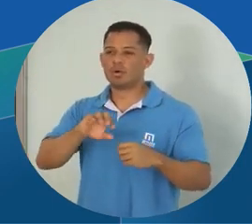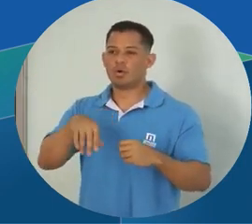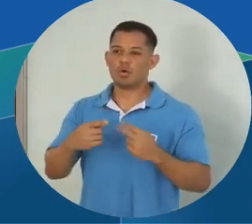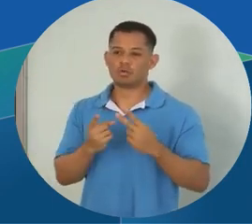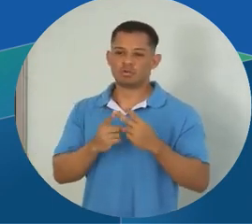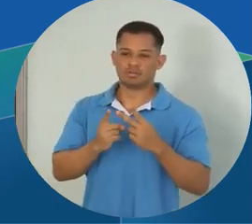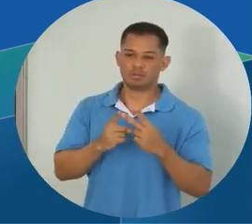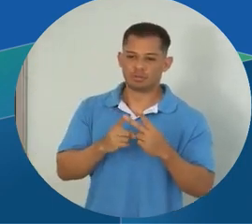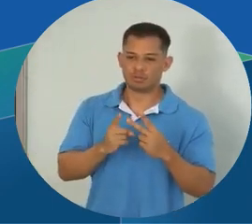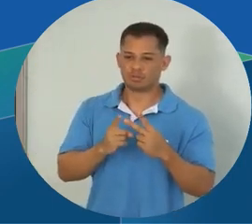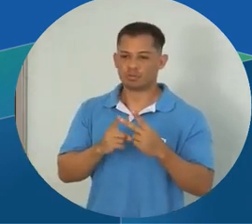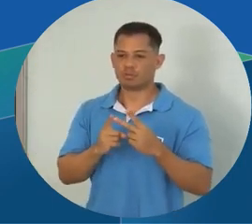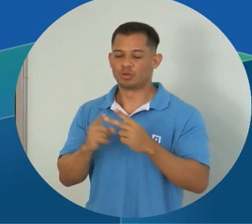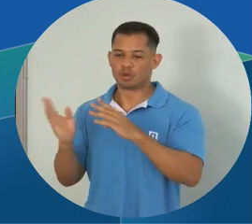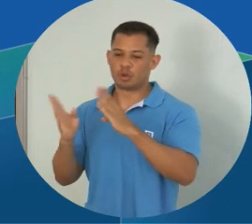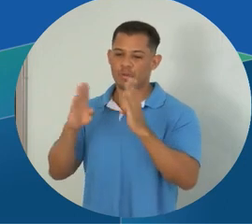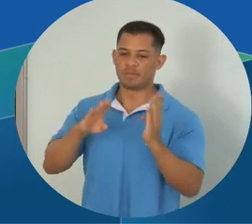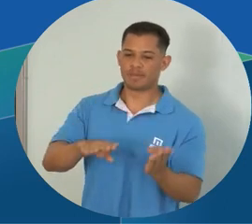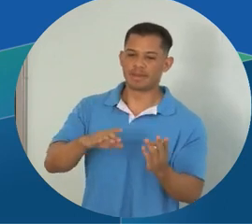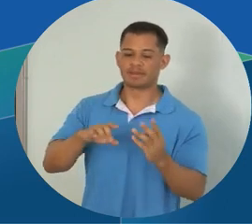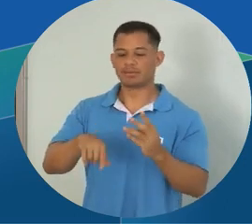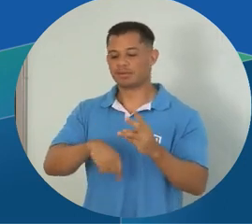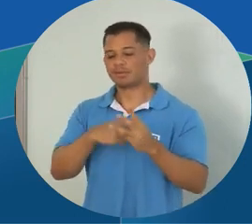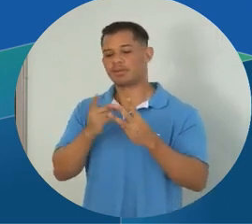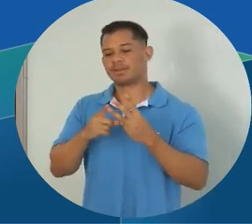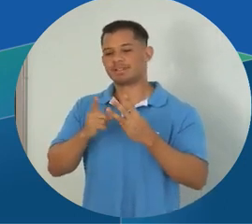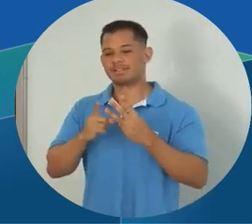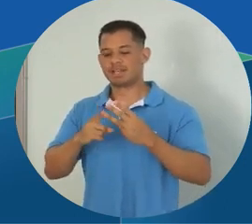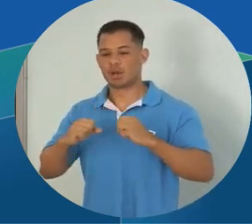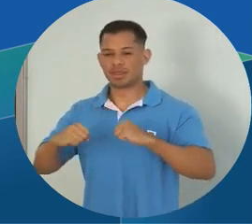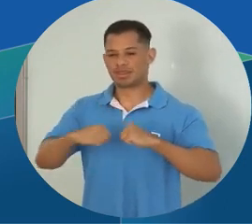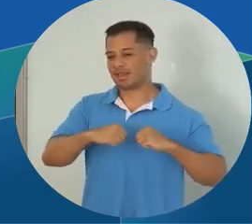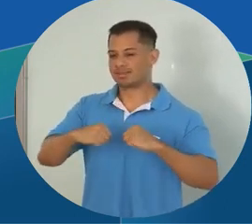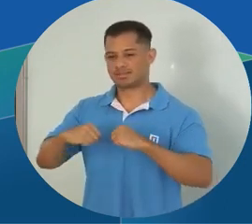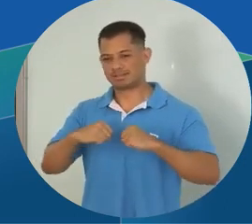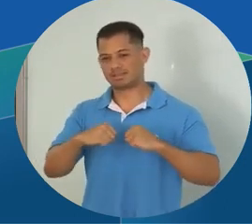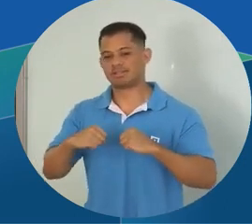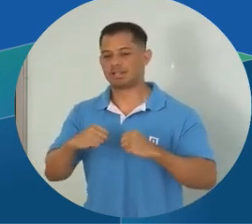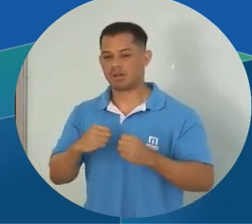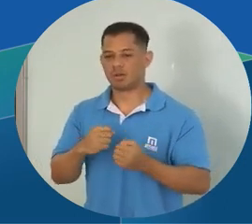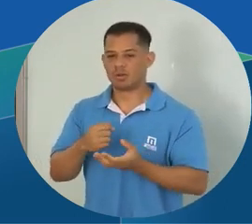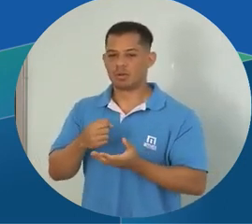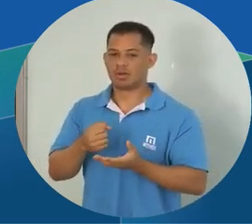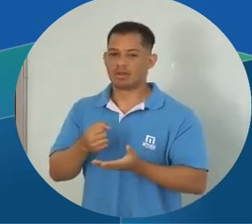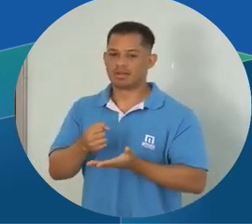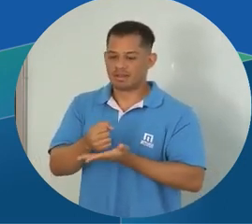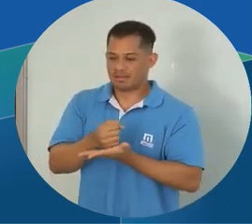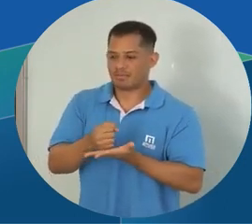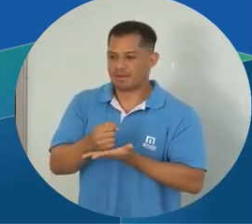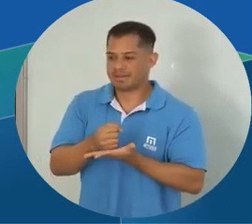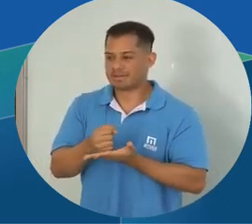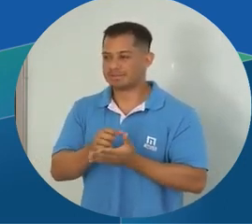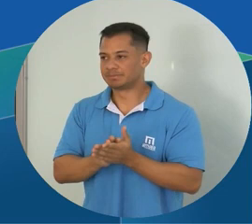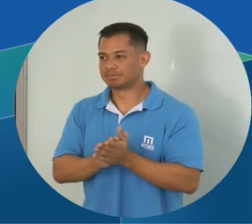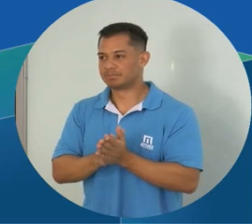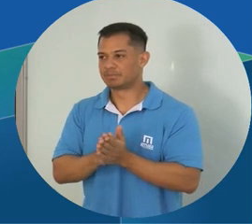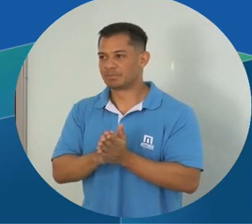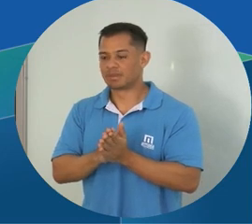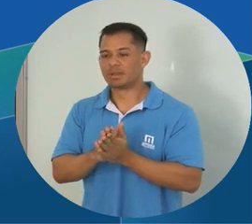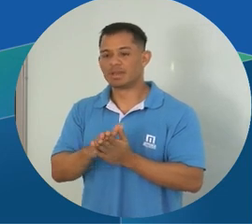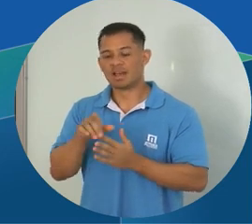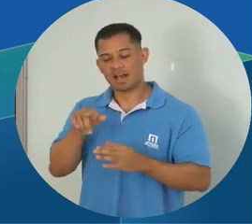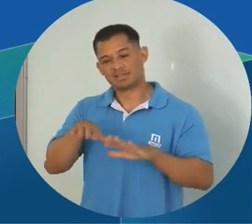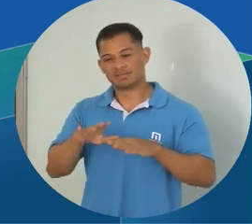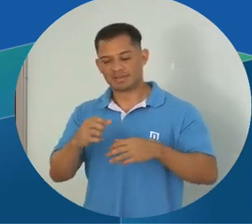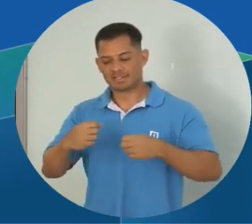tombamento e tensões na base. Às vezes, a verificação de tensões na base governa mais do que o